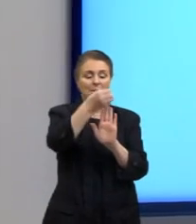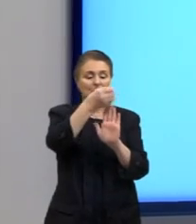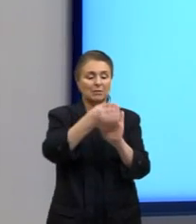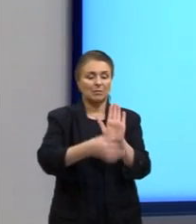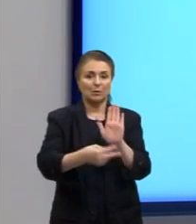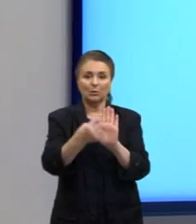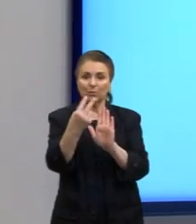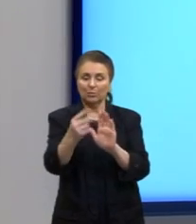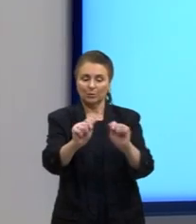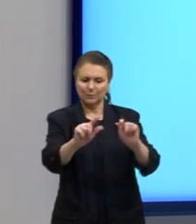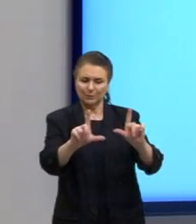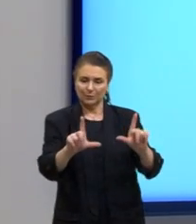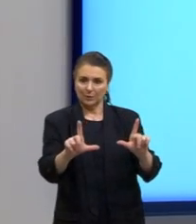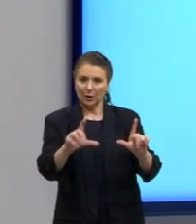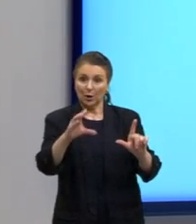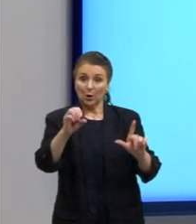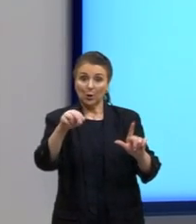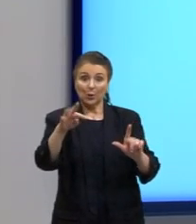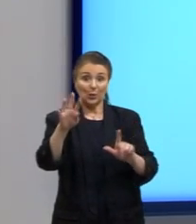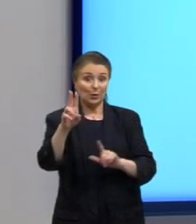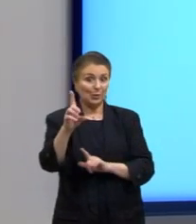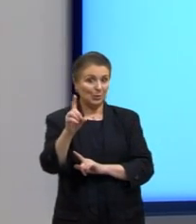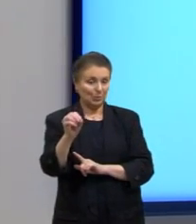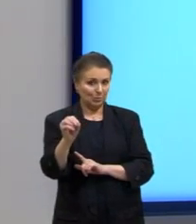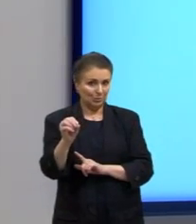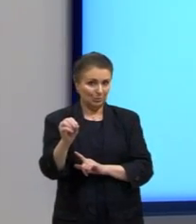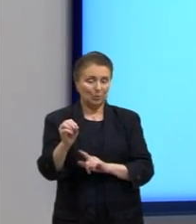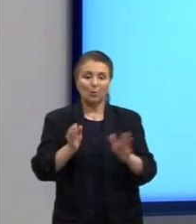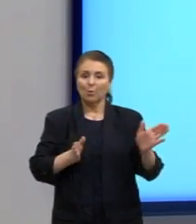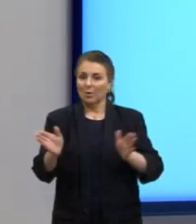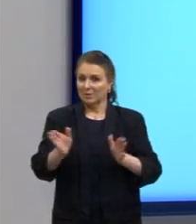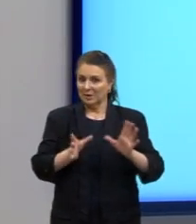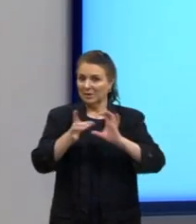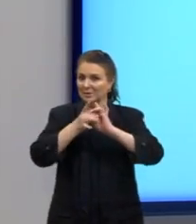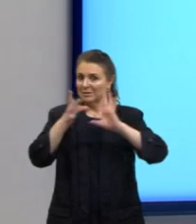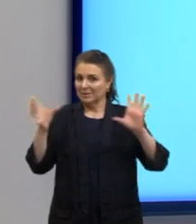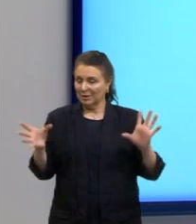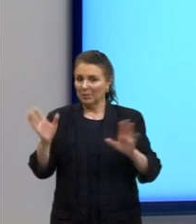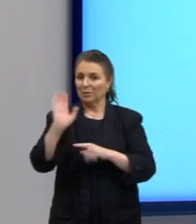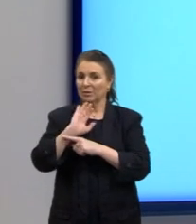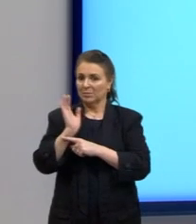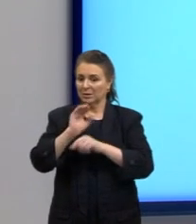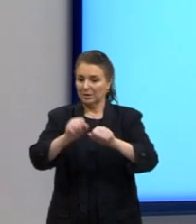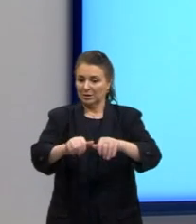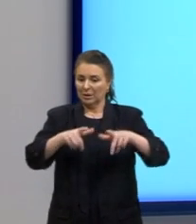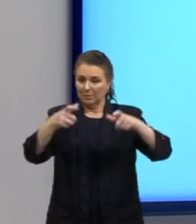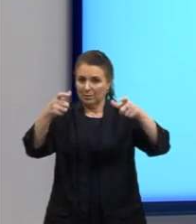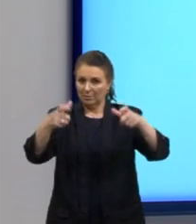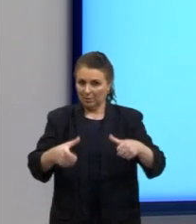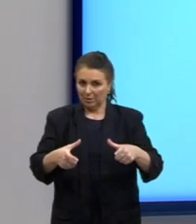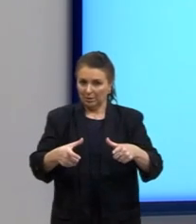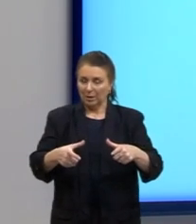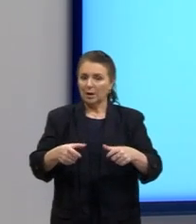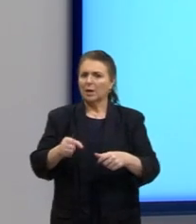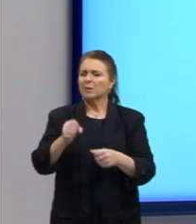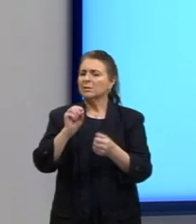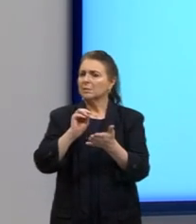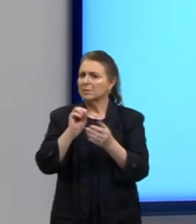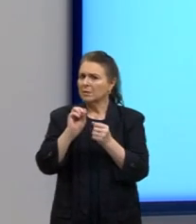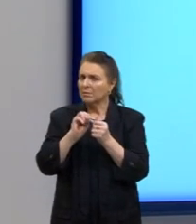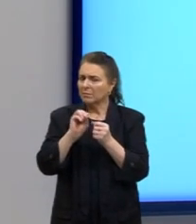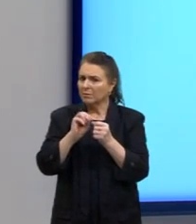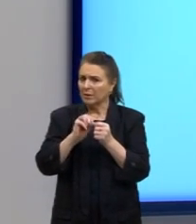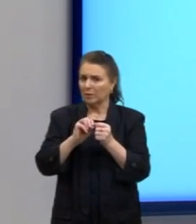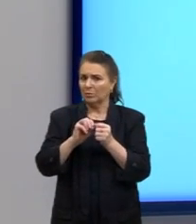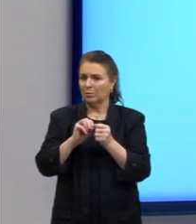contudo a democratização do acesso ao cinema se feita de modo a beneficiar os menos favorecidos